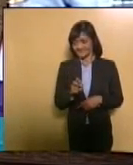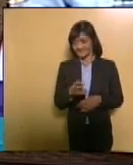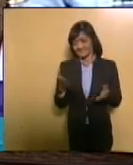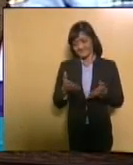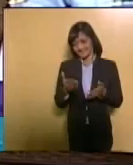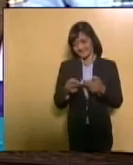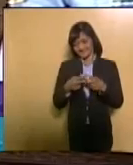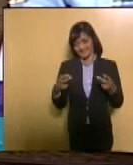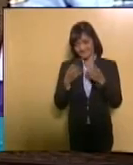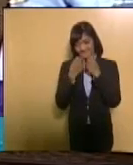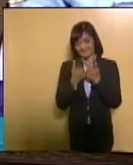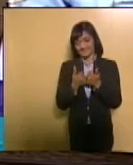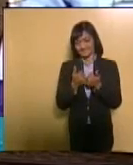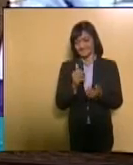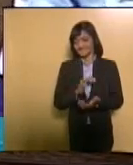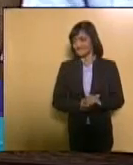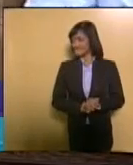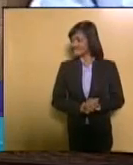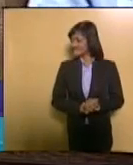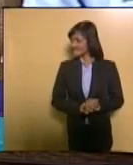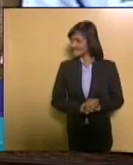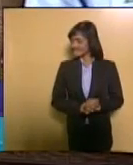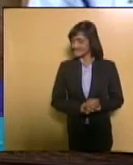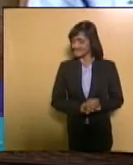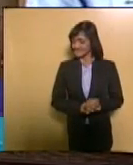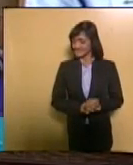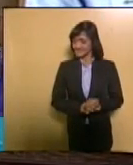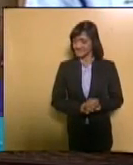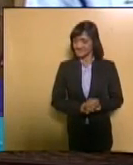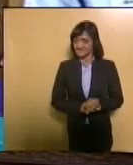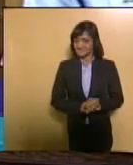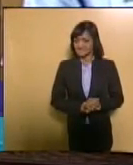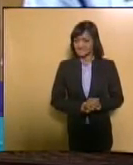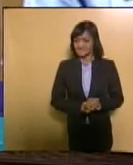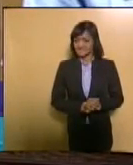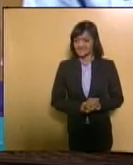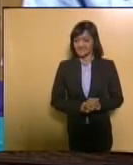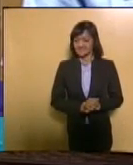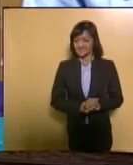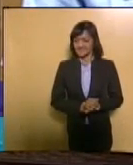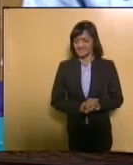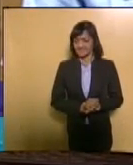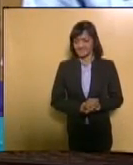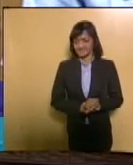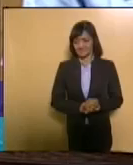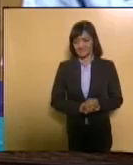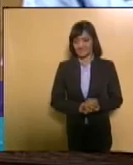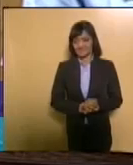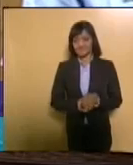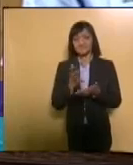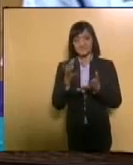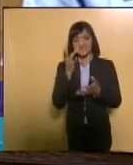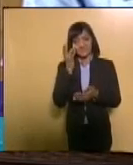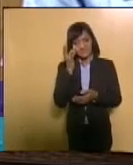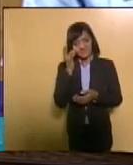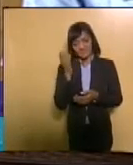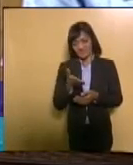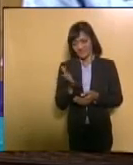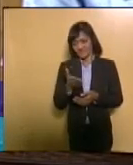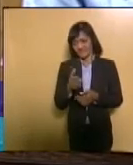agora as coisas boas então assim e não não quero ver isso não eu só quero ver agora que